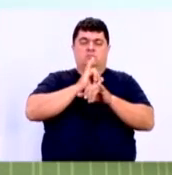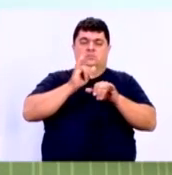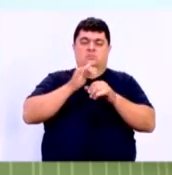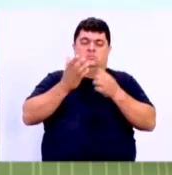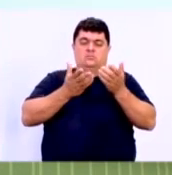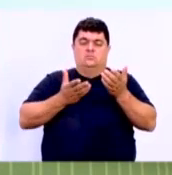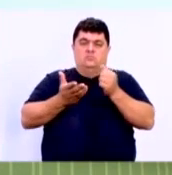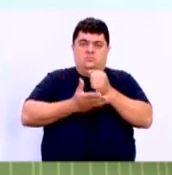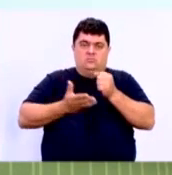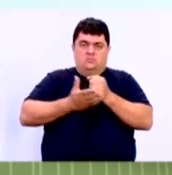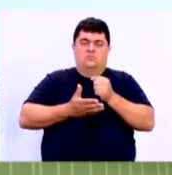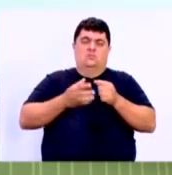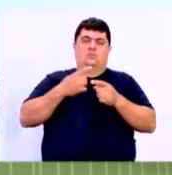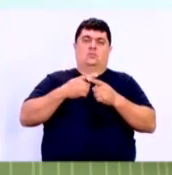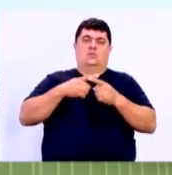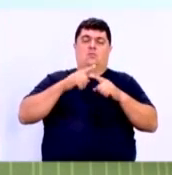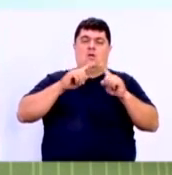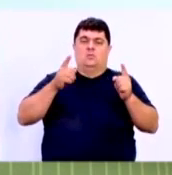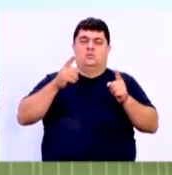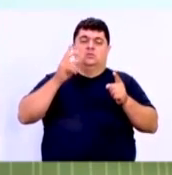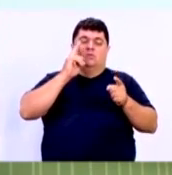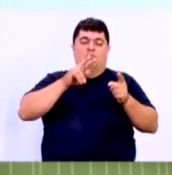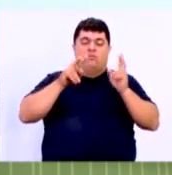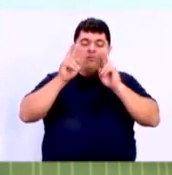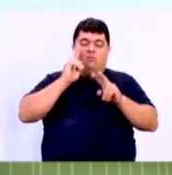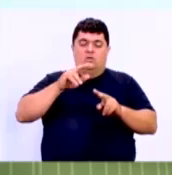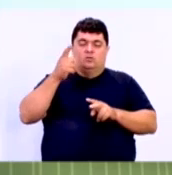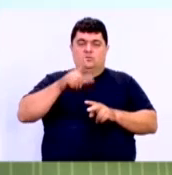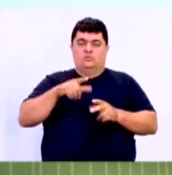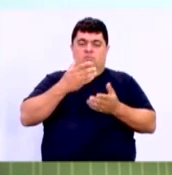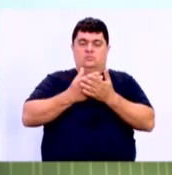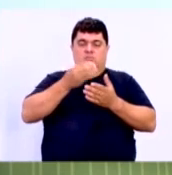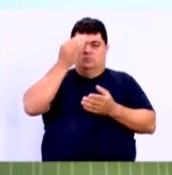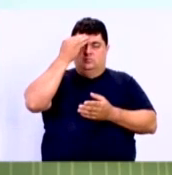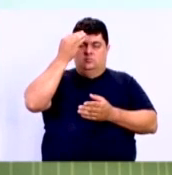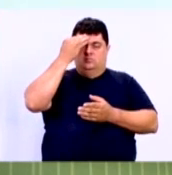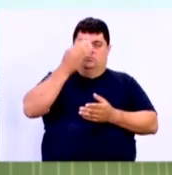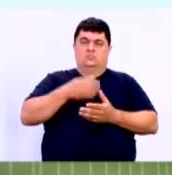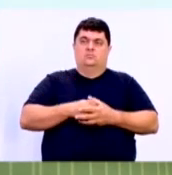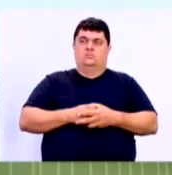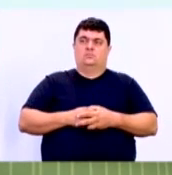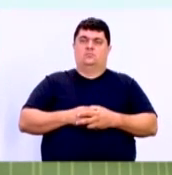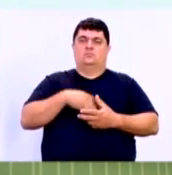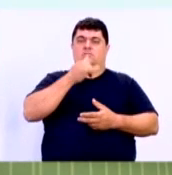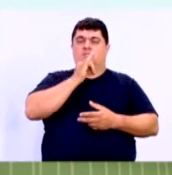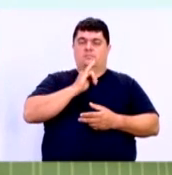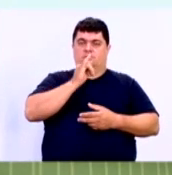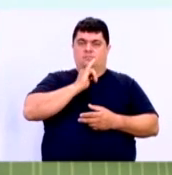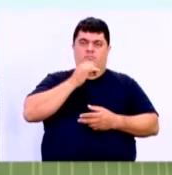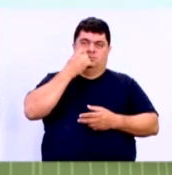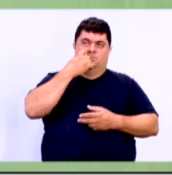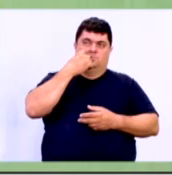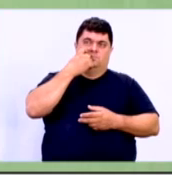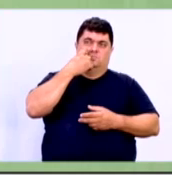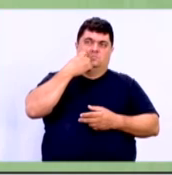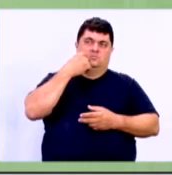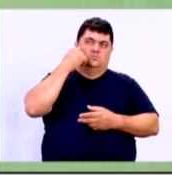básicas que eu estou dando, mas precisamos rever para sempre estar ativando o cérebro. Vamos para um exemplo?